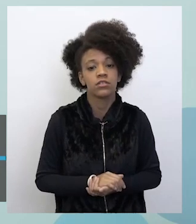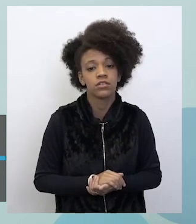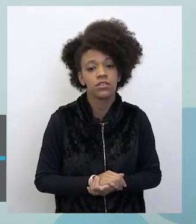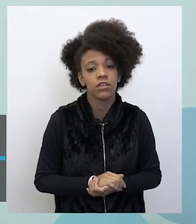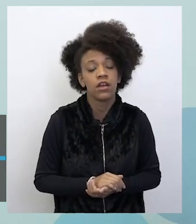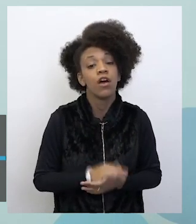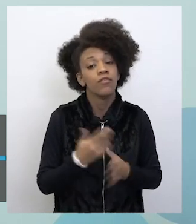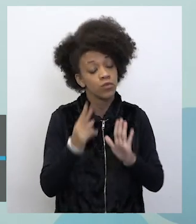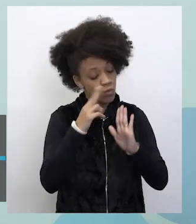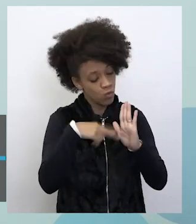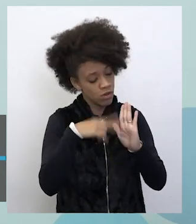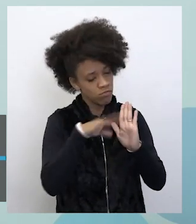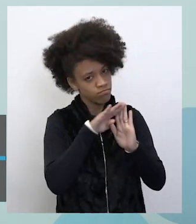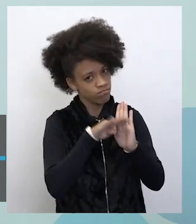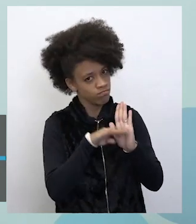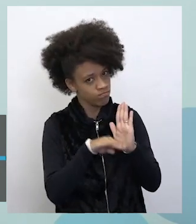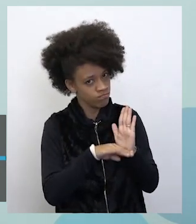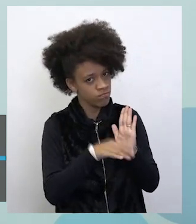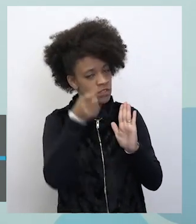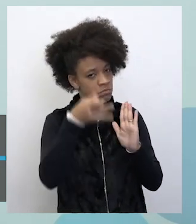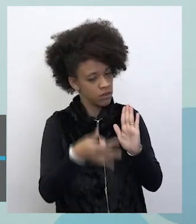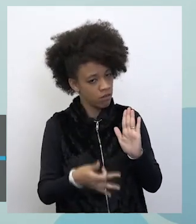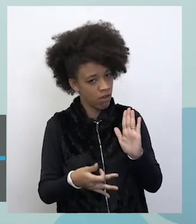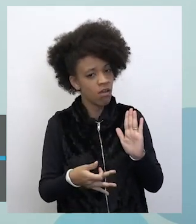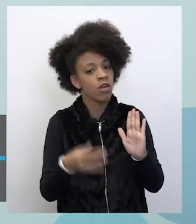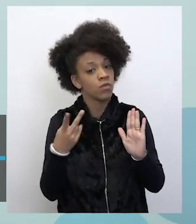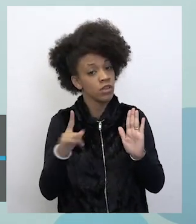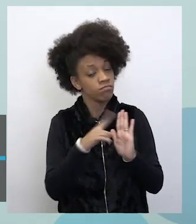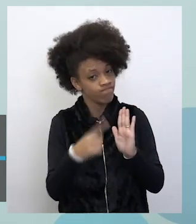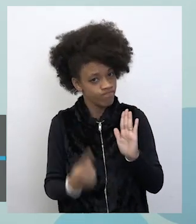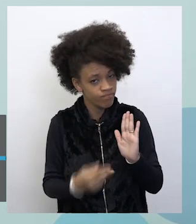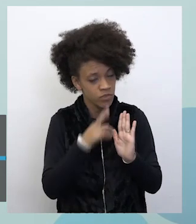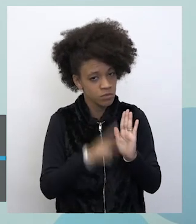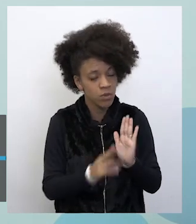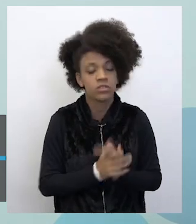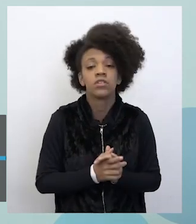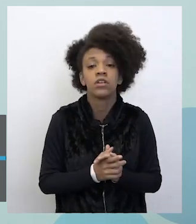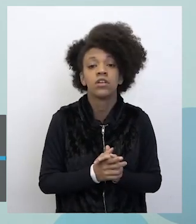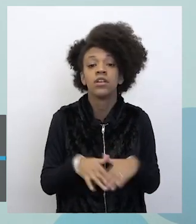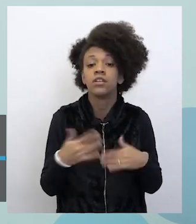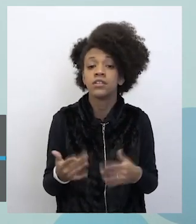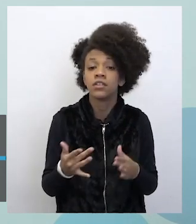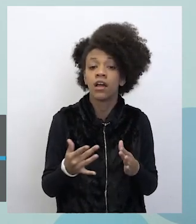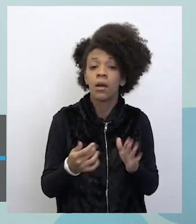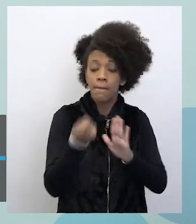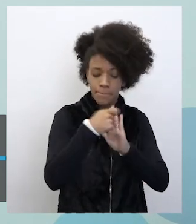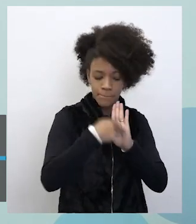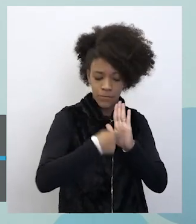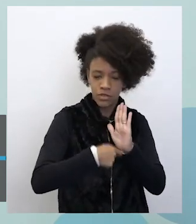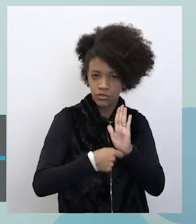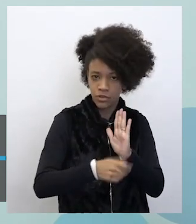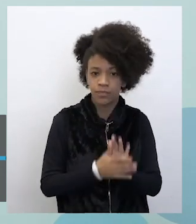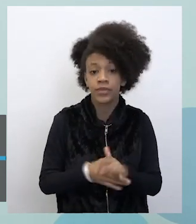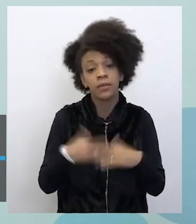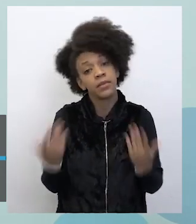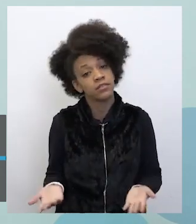olhar nos degraus que estão descritos aí no seu caderno de resposta e vão preencher a sua rubrica. E para